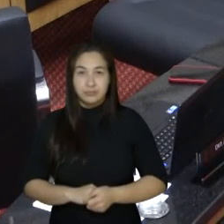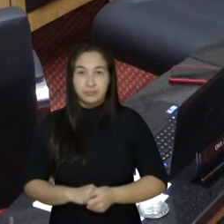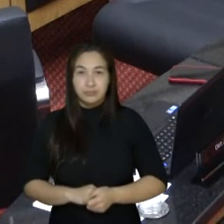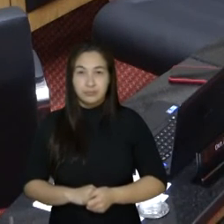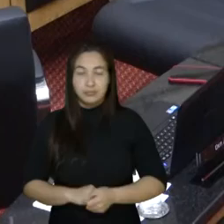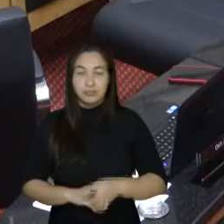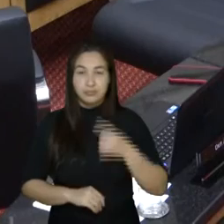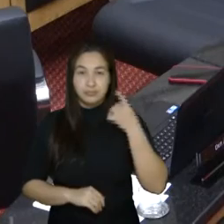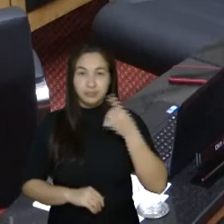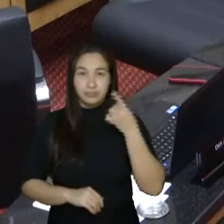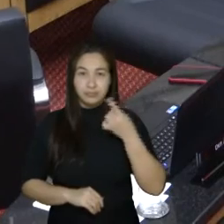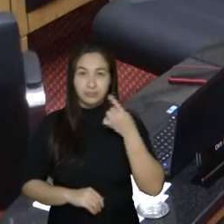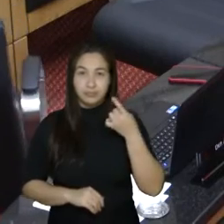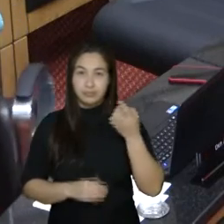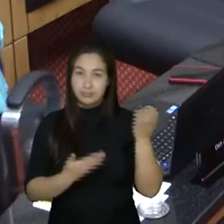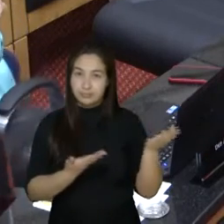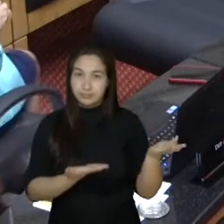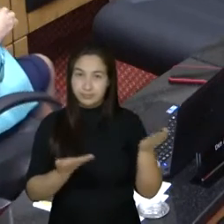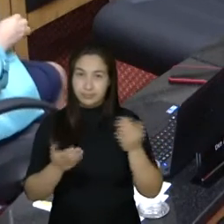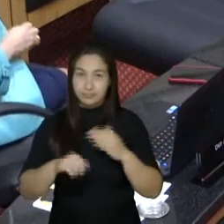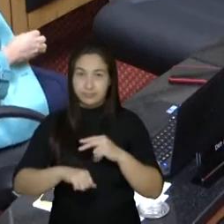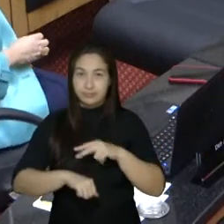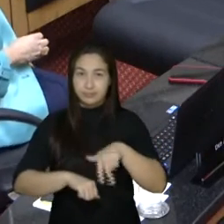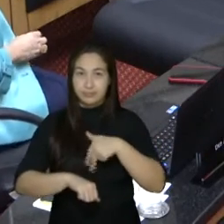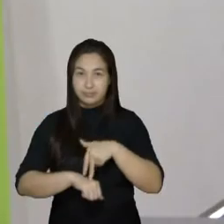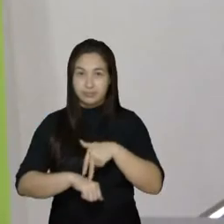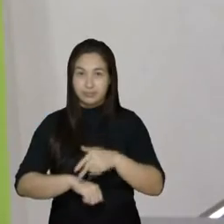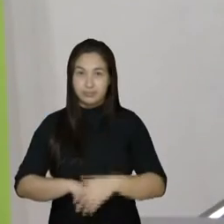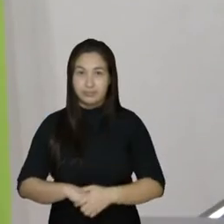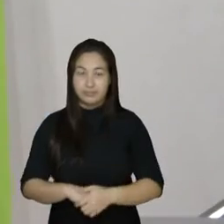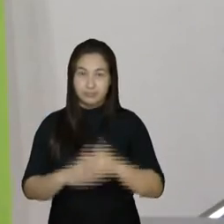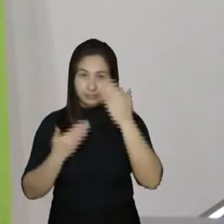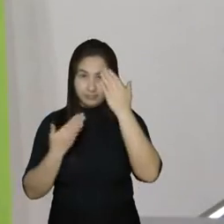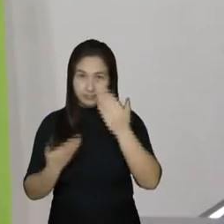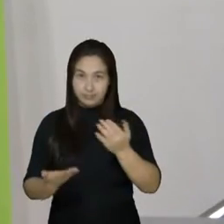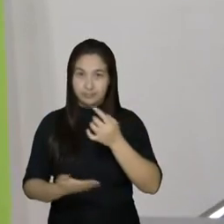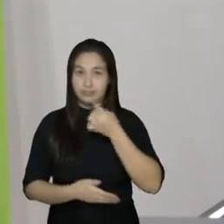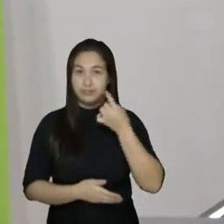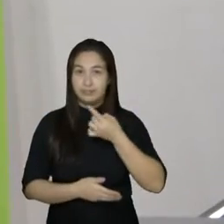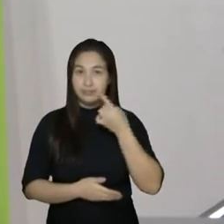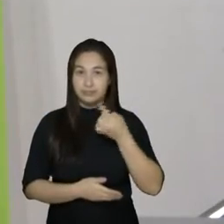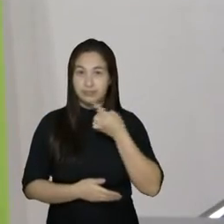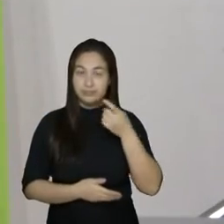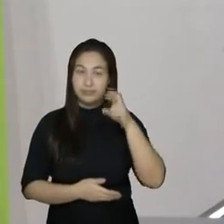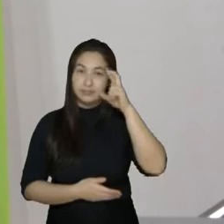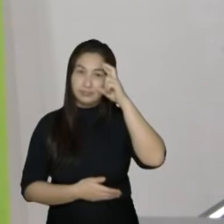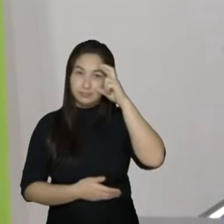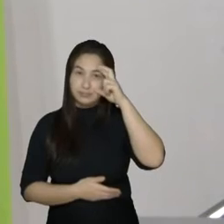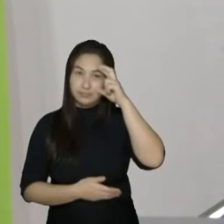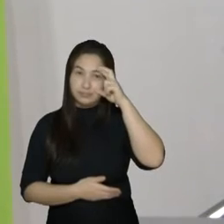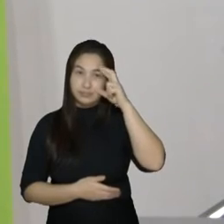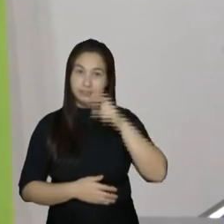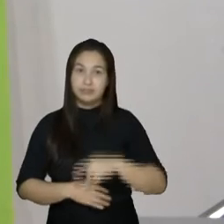Deputado Maurício, com a palavra. Obrigado, deputado Ricardo Alba.